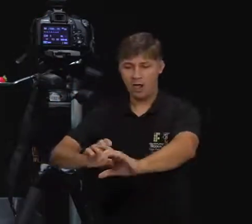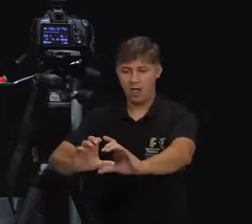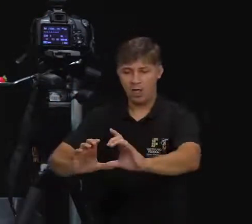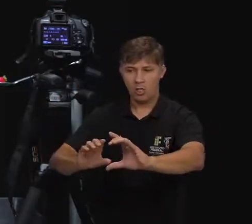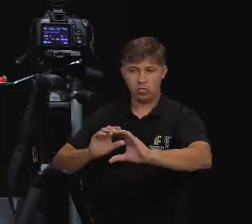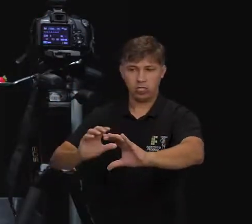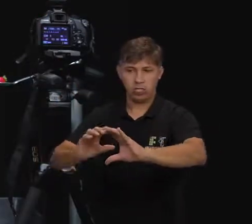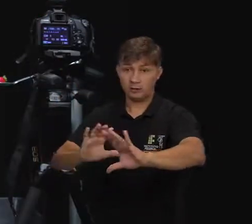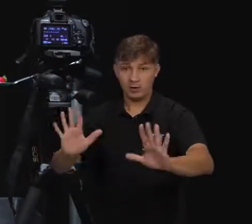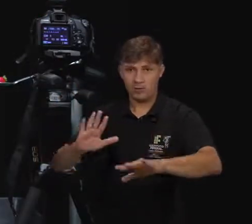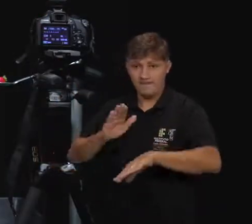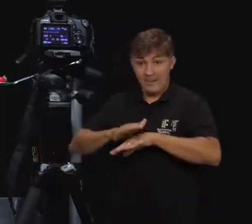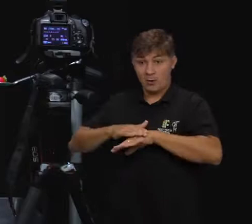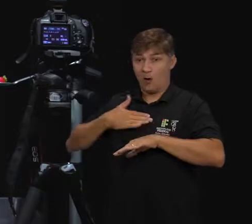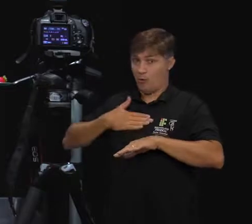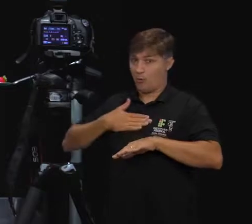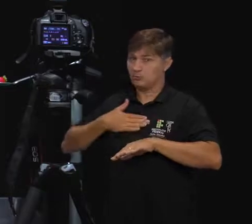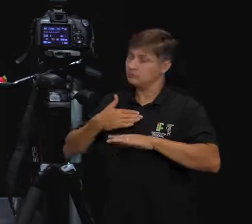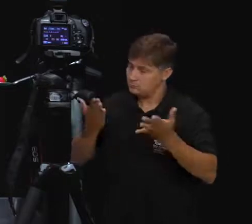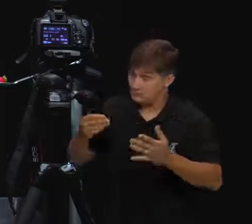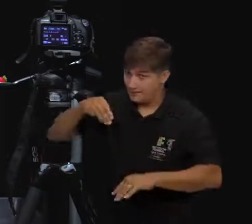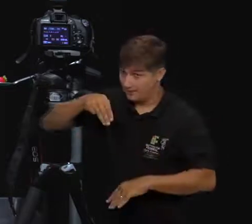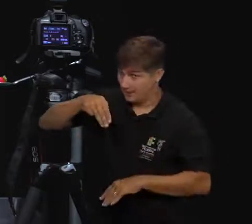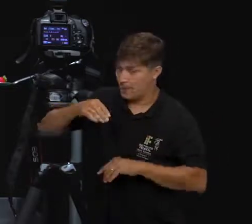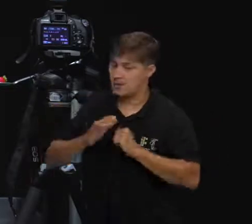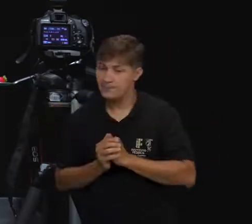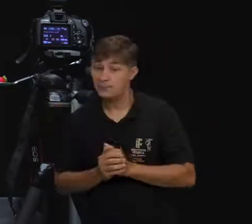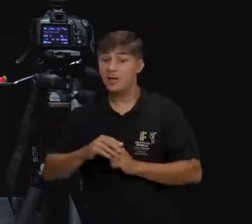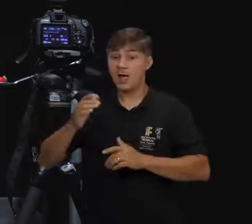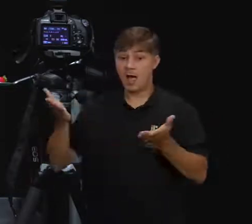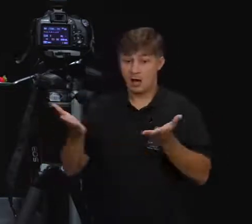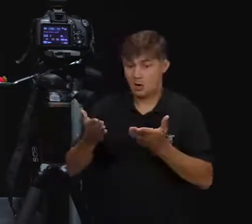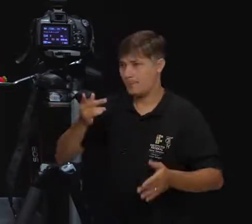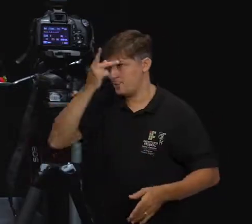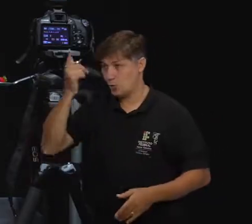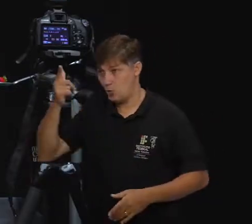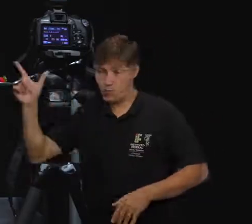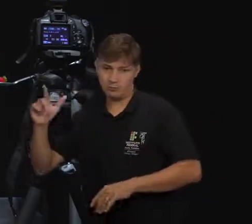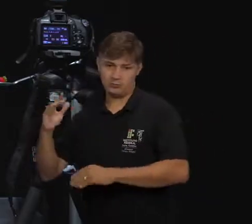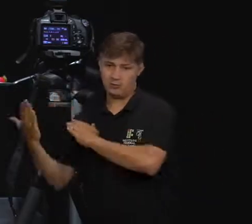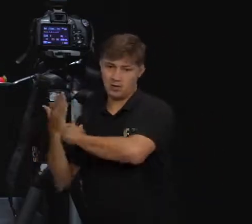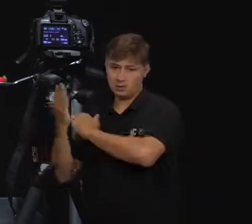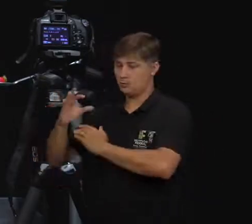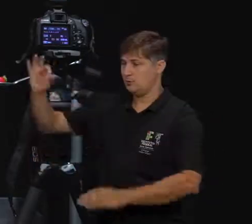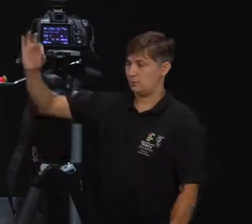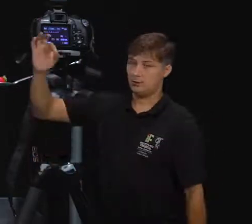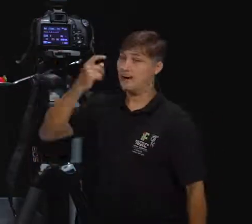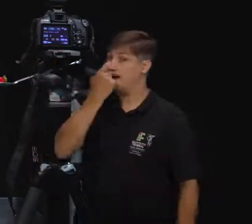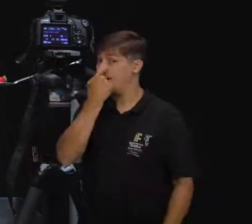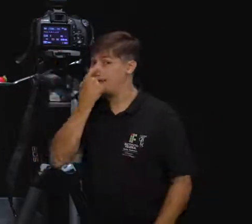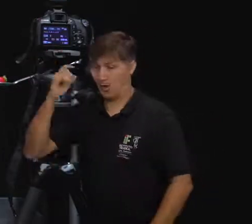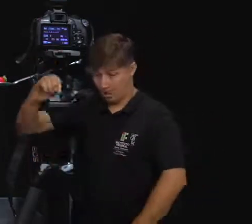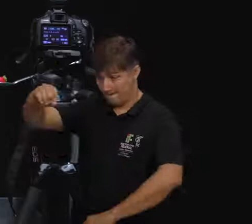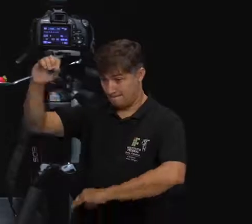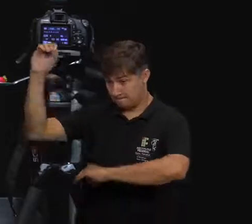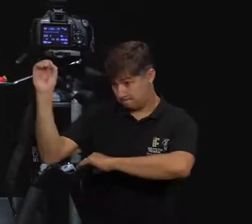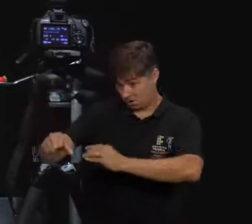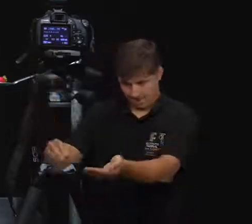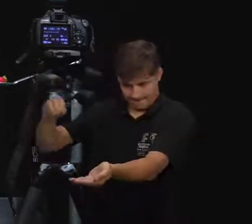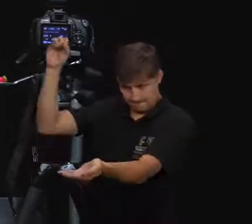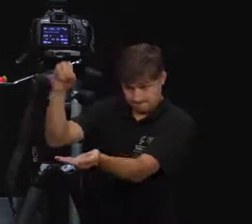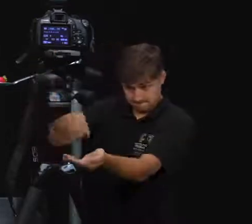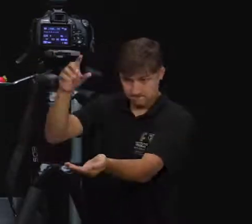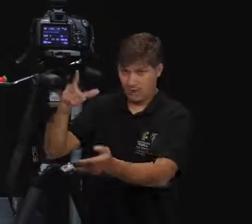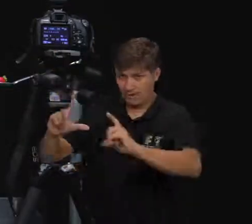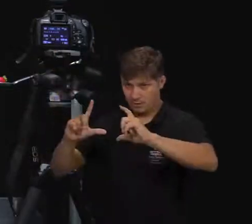o foco na hora que vai cair o morango. E agora a gente vai jogar esse morango. Alguém vai pegar o morango, né? Minha assistente aqui, ela vai jogar e eu